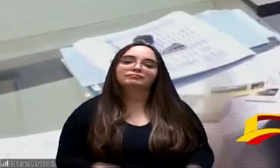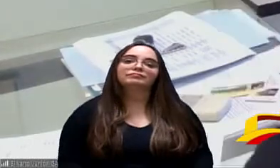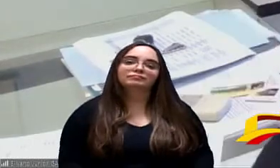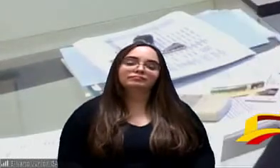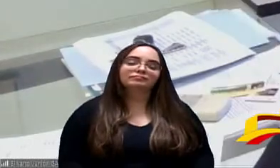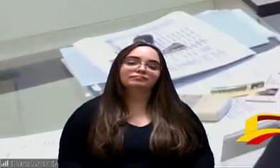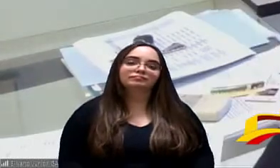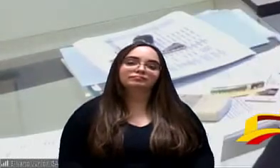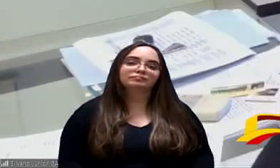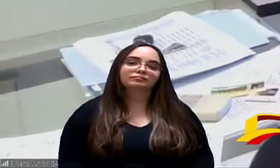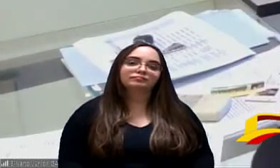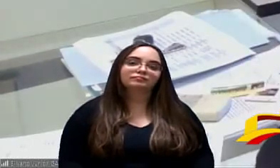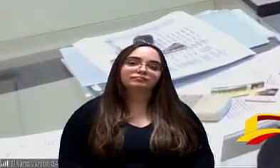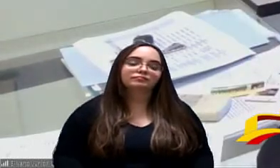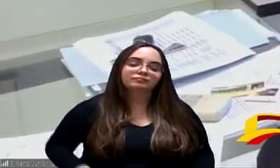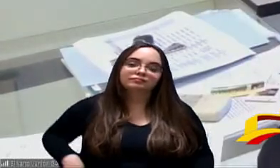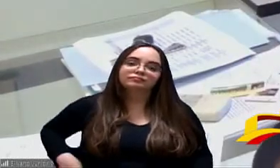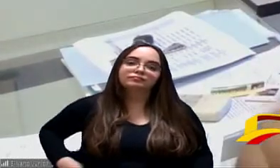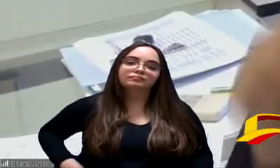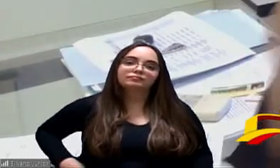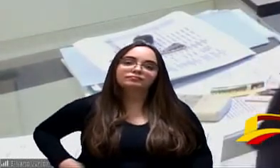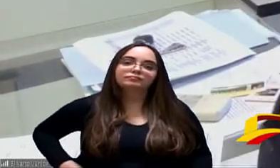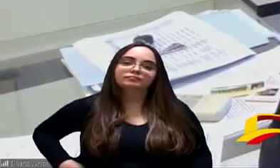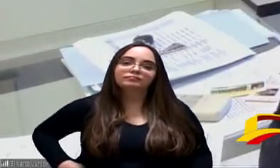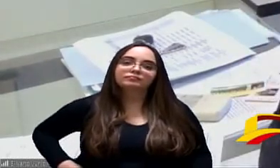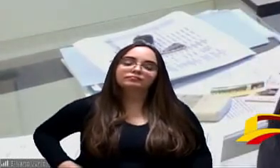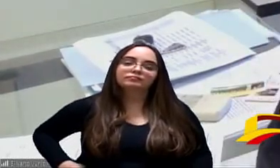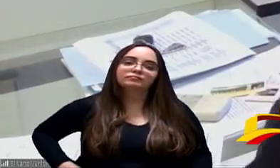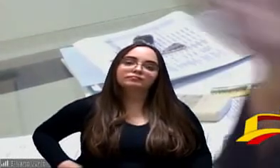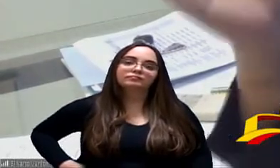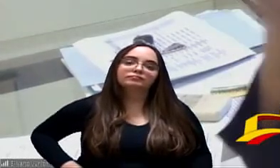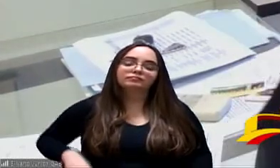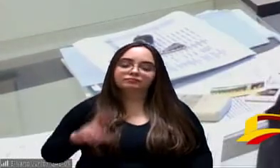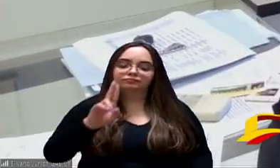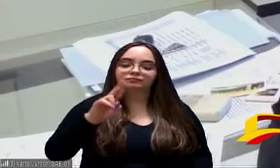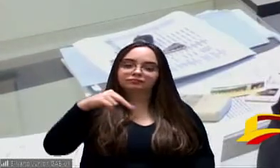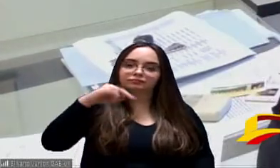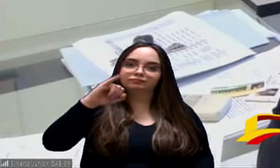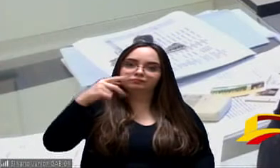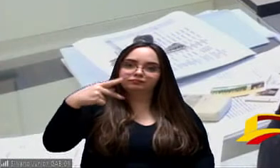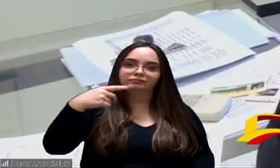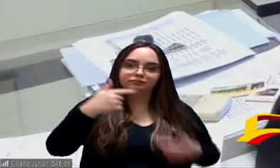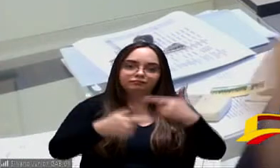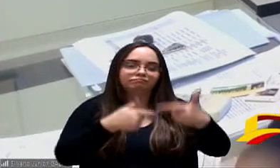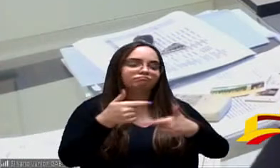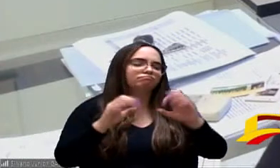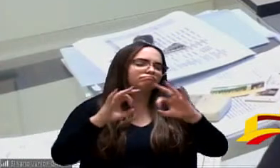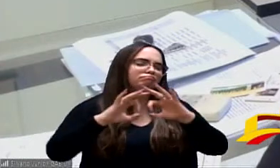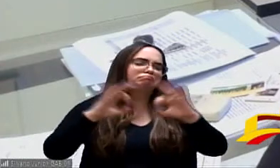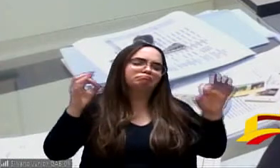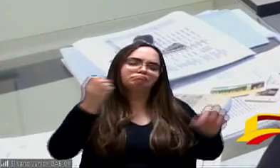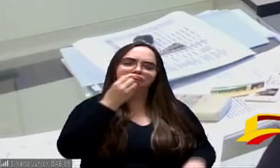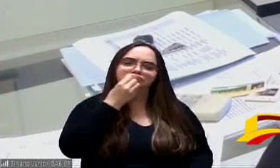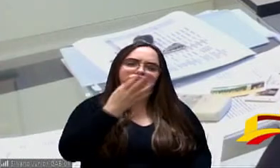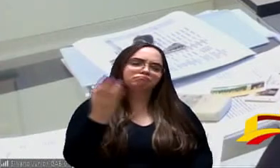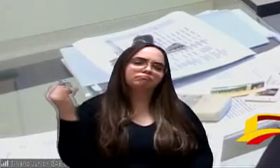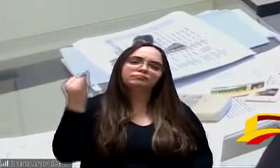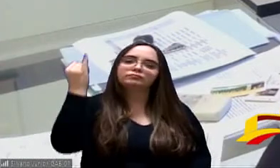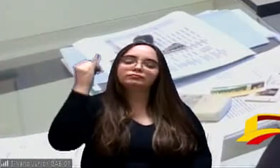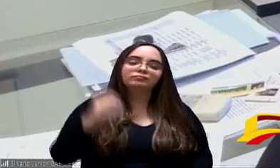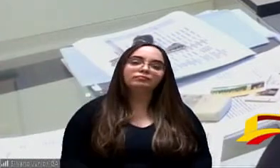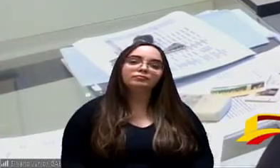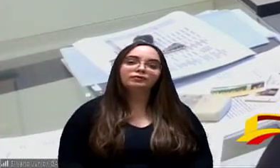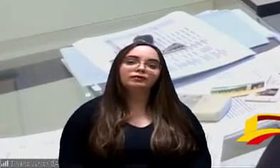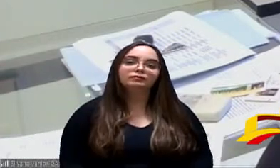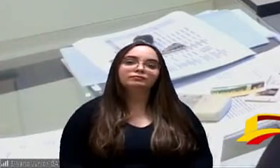mais vereadores. E, Treviso, o que a Unip está fazendo é um trabalho essencial. E outra, essa